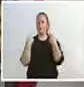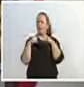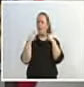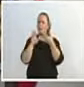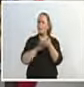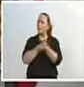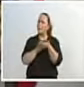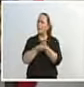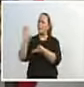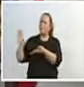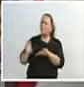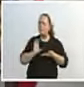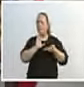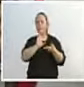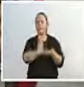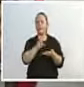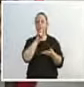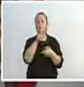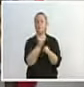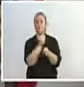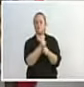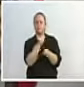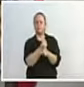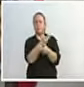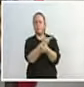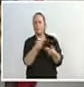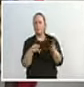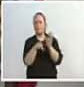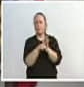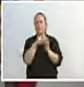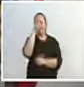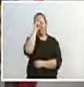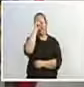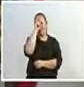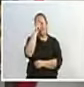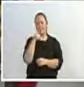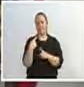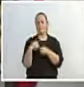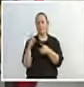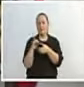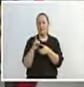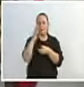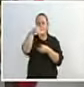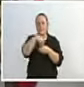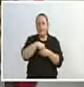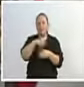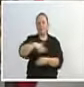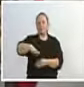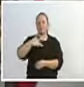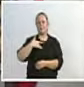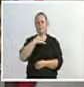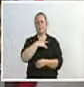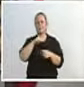colocar na construção de estruturas hospitalares e de estruturas de atendimento no nosso município e no nosso estado.